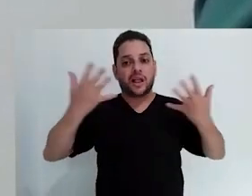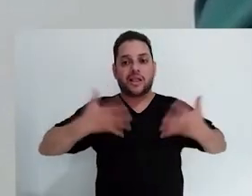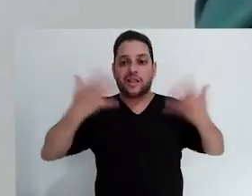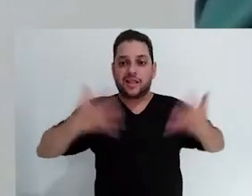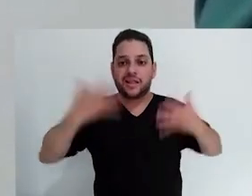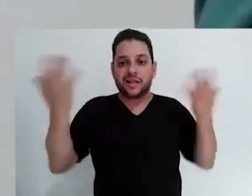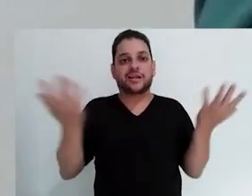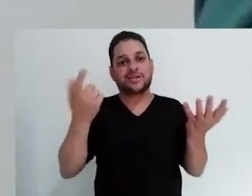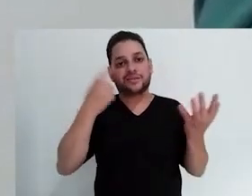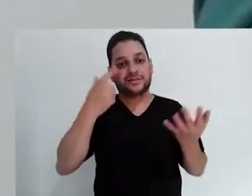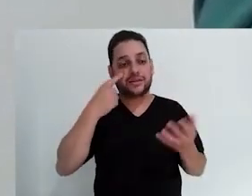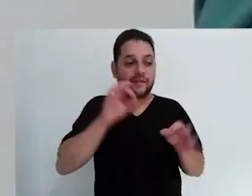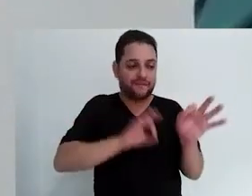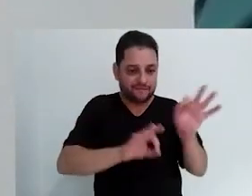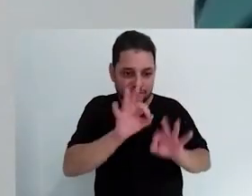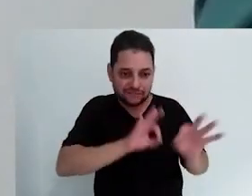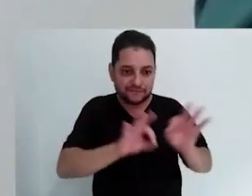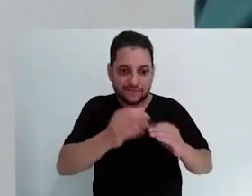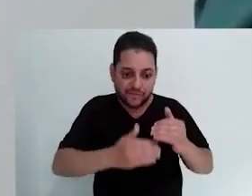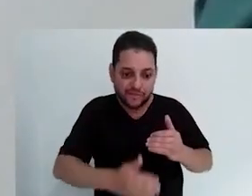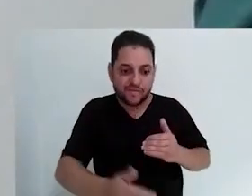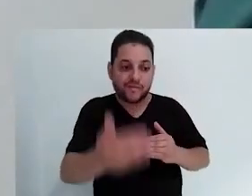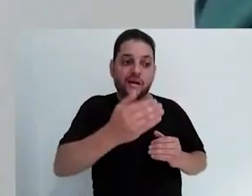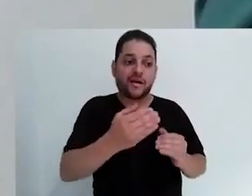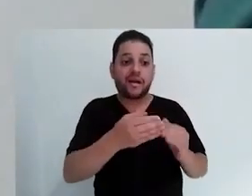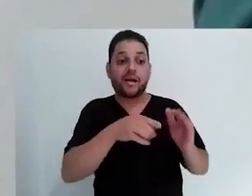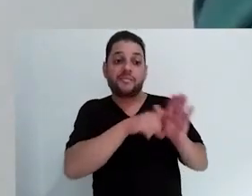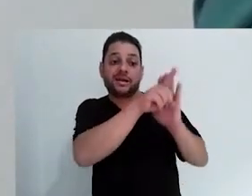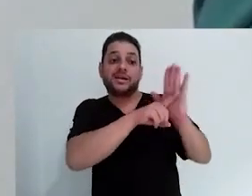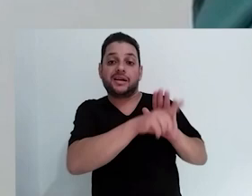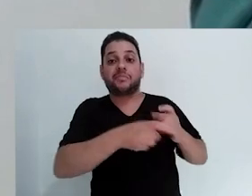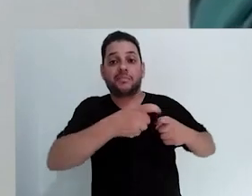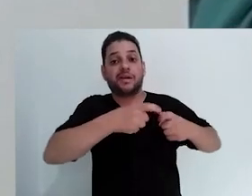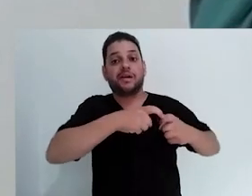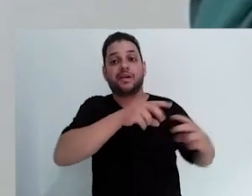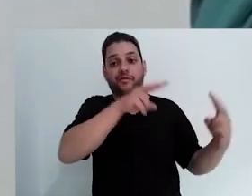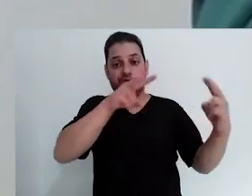de ensaio das perícias médicas virtuais.